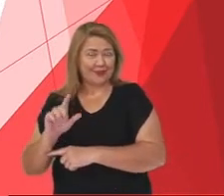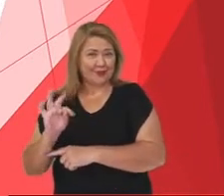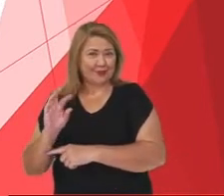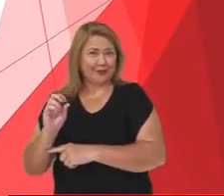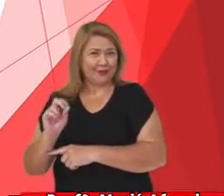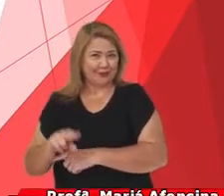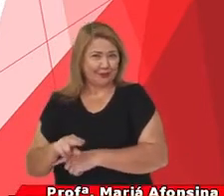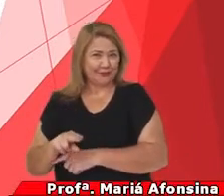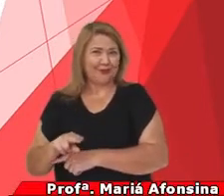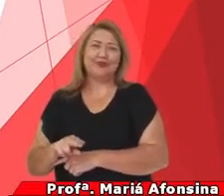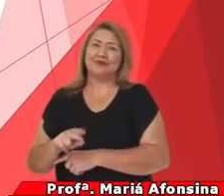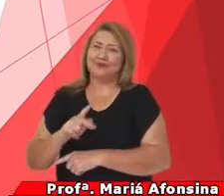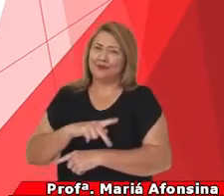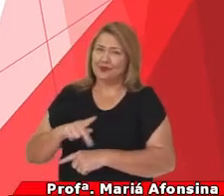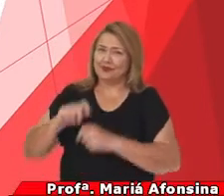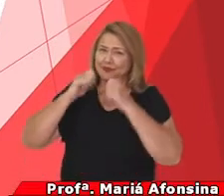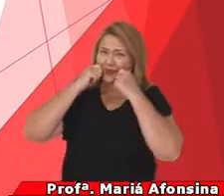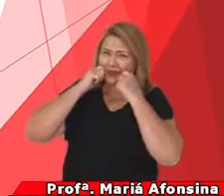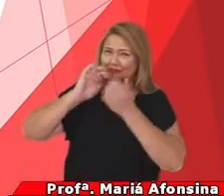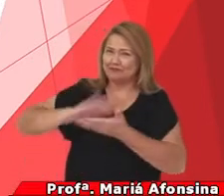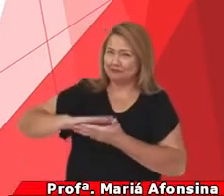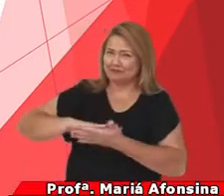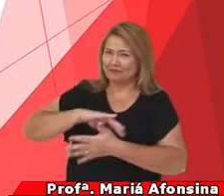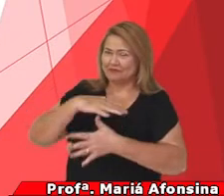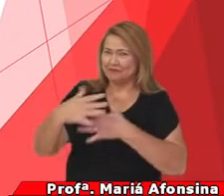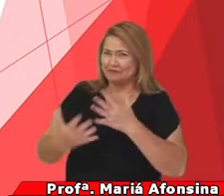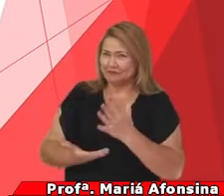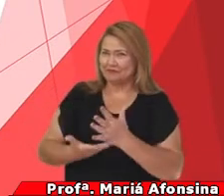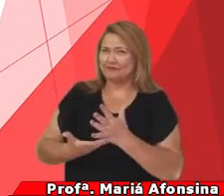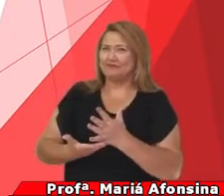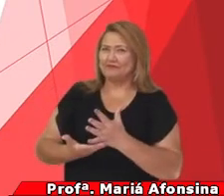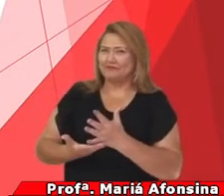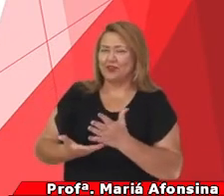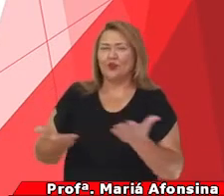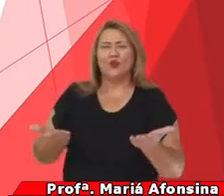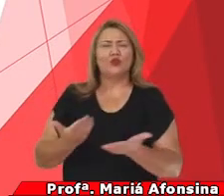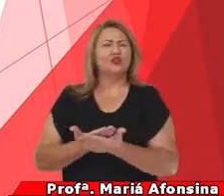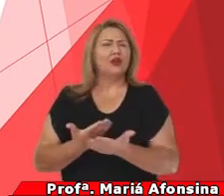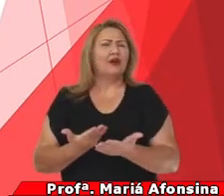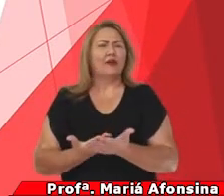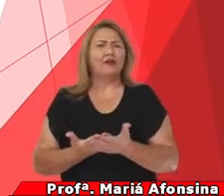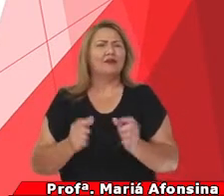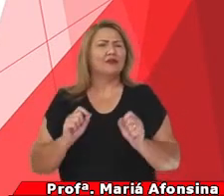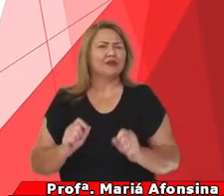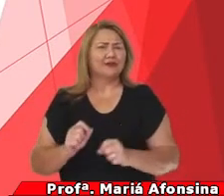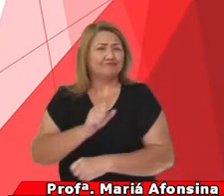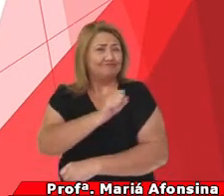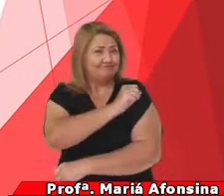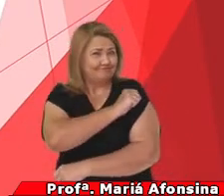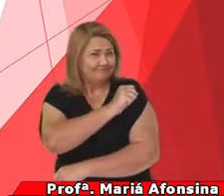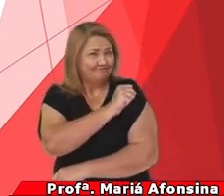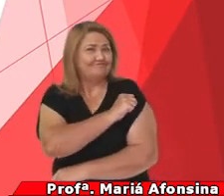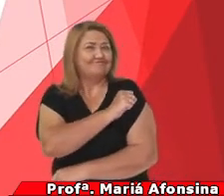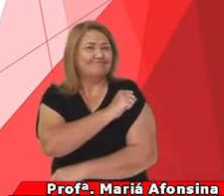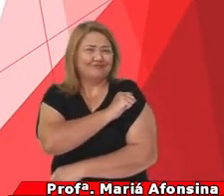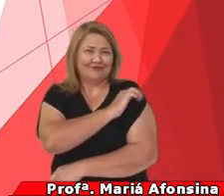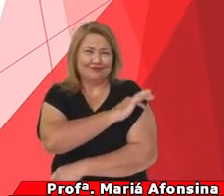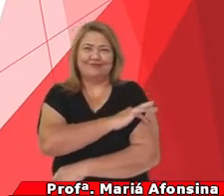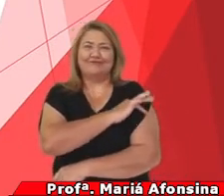voz e professora Maria na língua de sinais. A nossa aula de hoje é para o 8º ano do